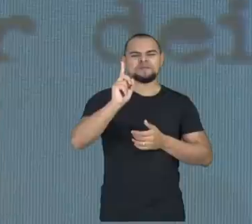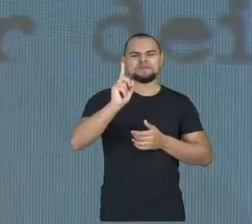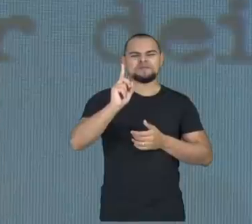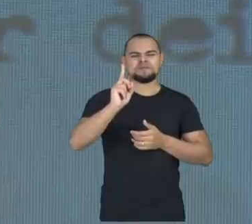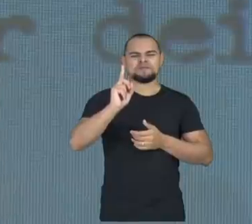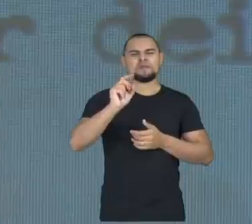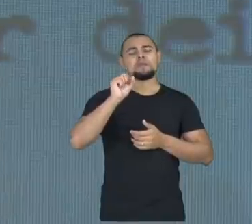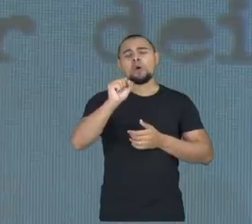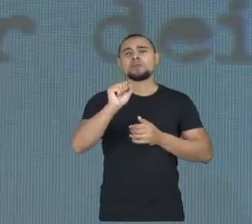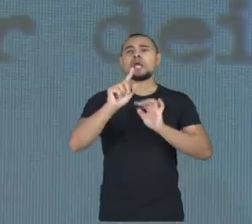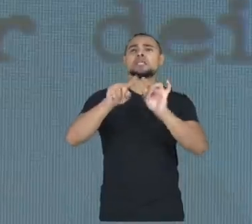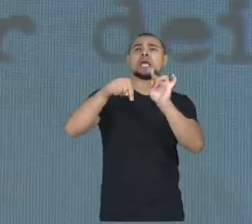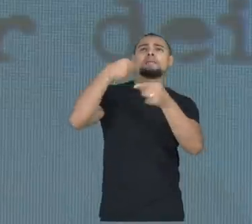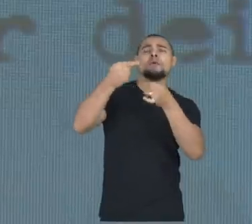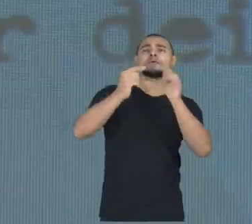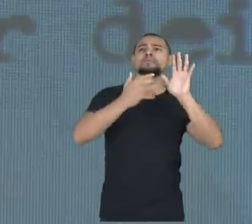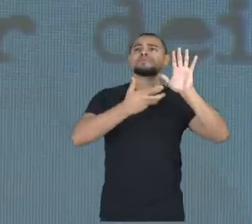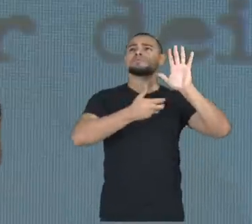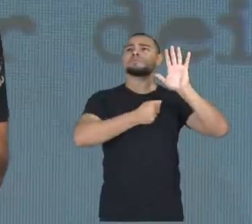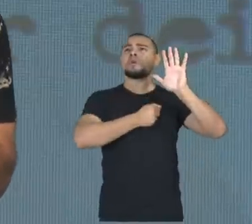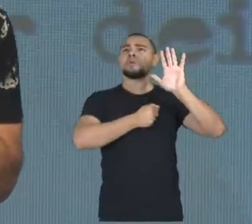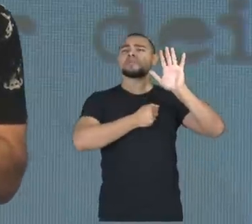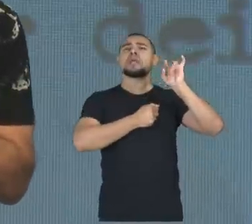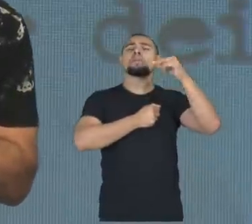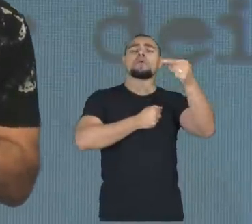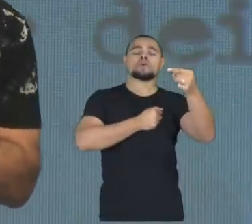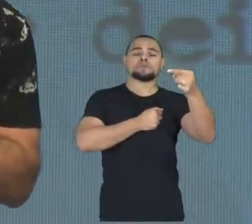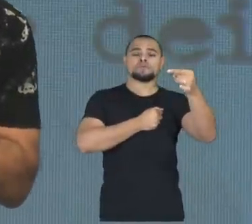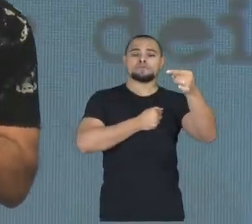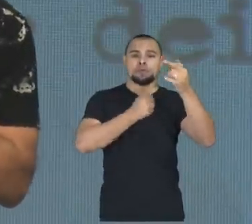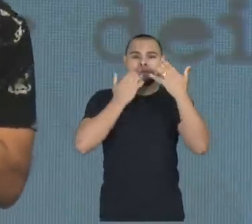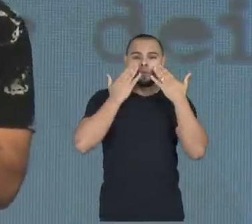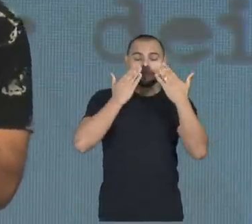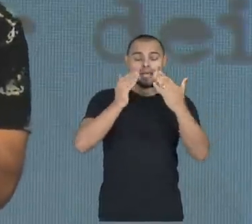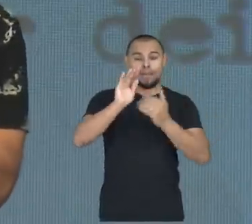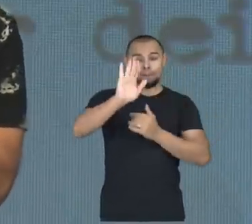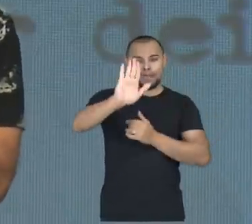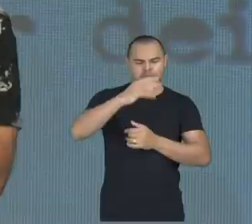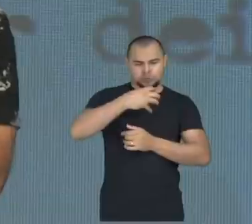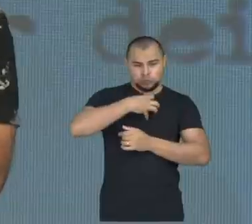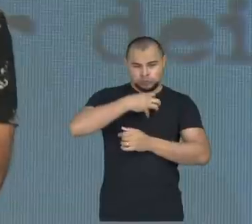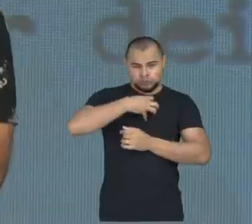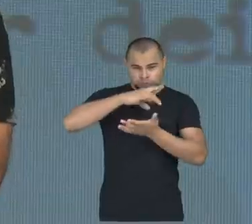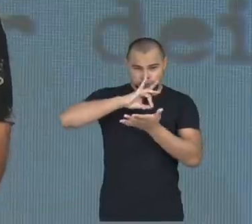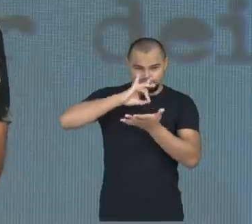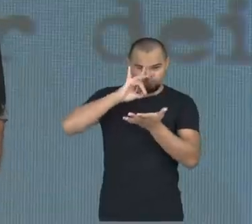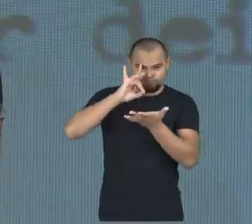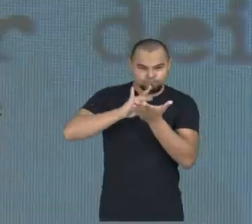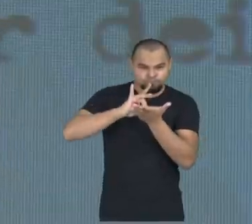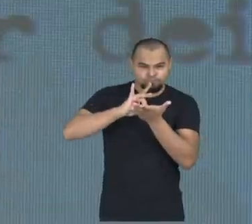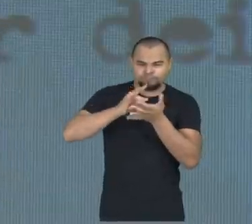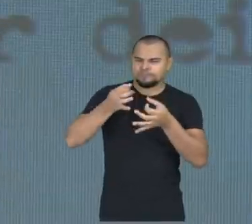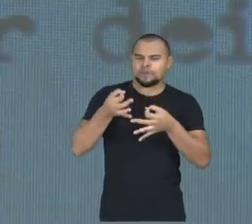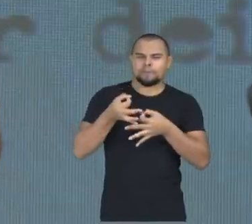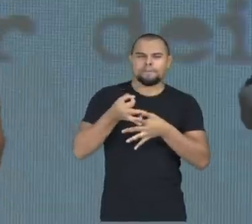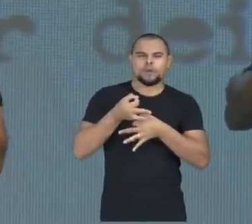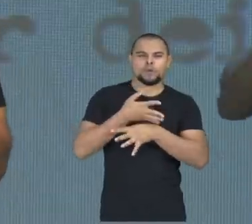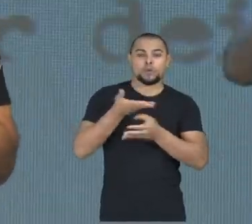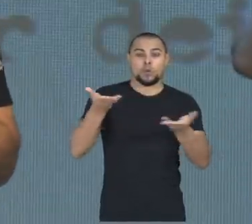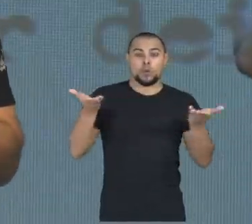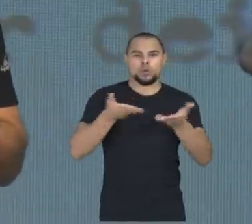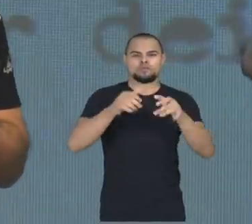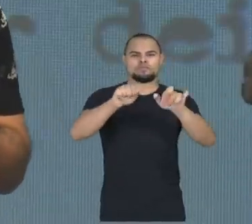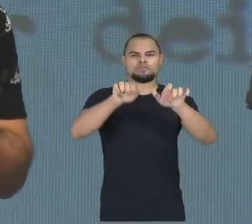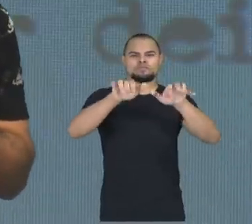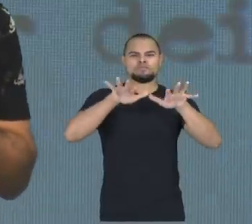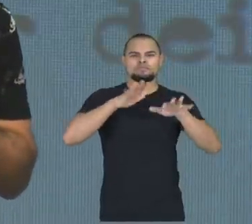até adiar a revelação pública, mas se aconteceu, aconteceu. Isso basta. Quem hoje aqui entrega a